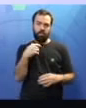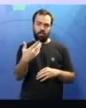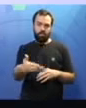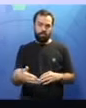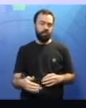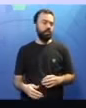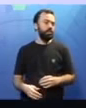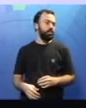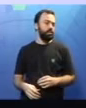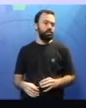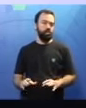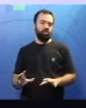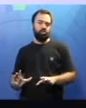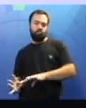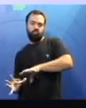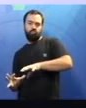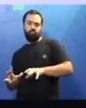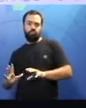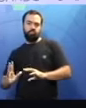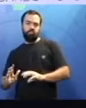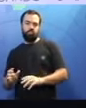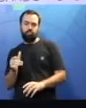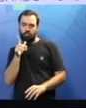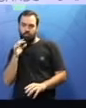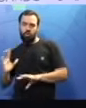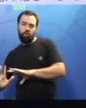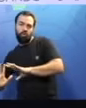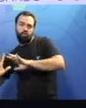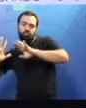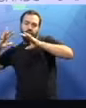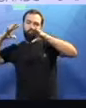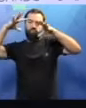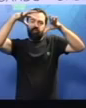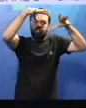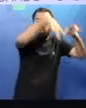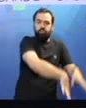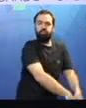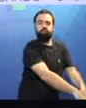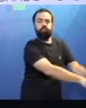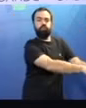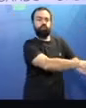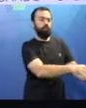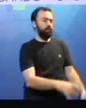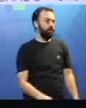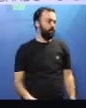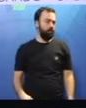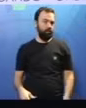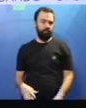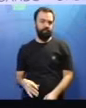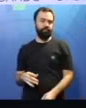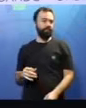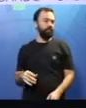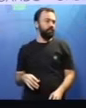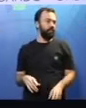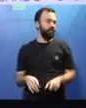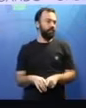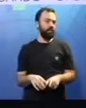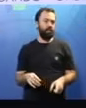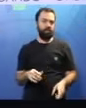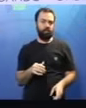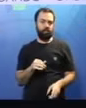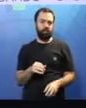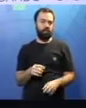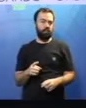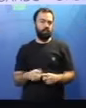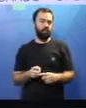das ondas sísmicas é o tsunami. Também é uma mudança na rotação da Terra com o deslocamento